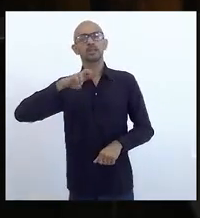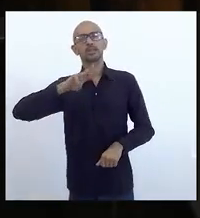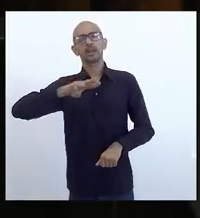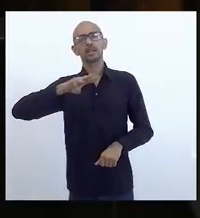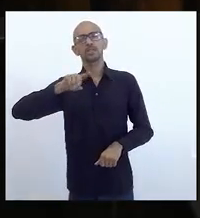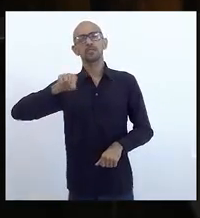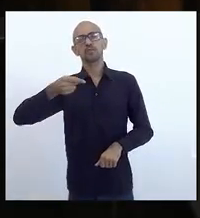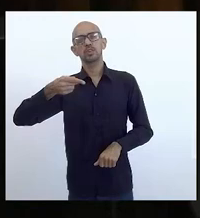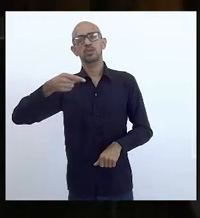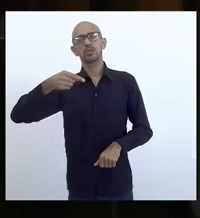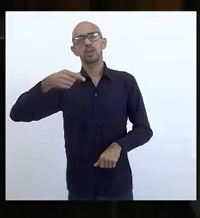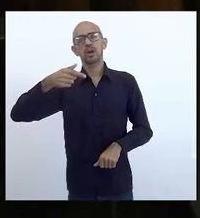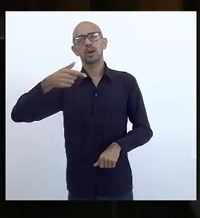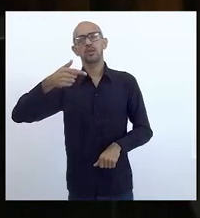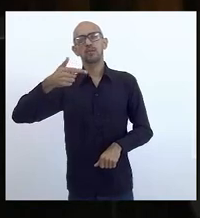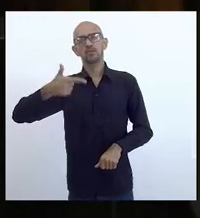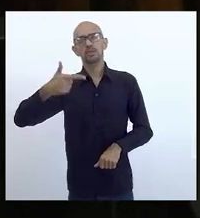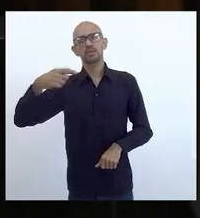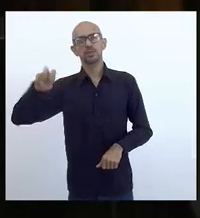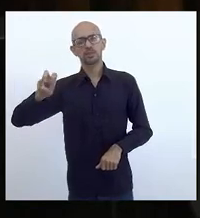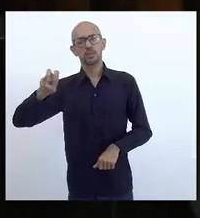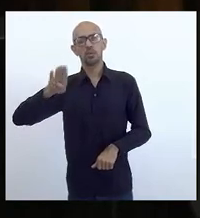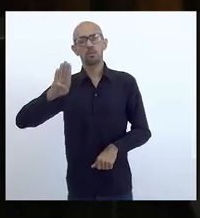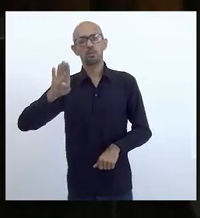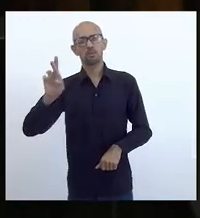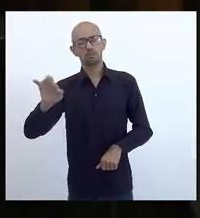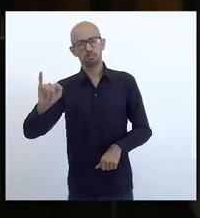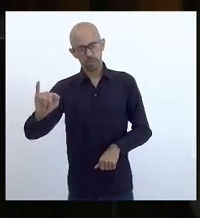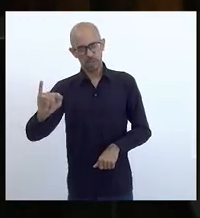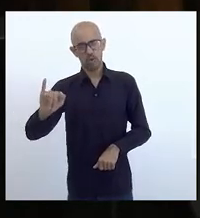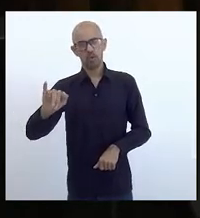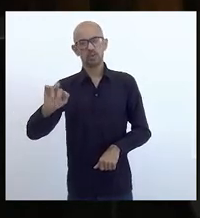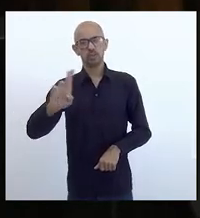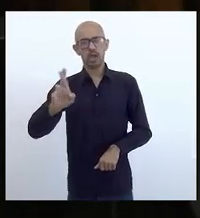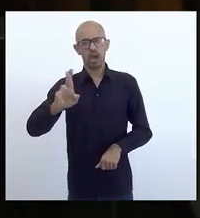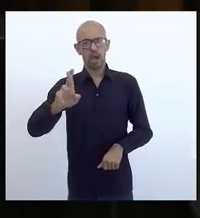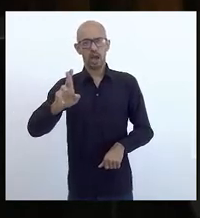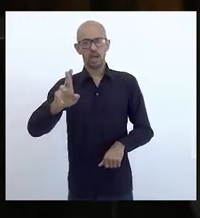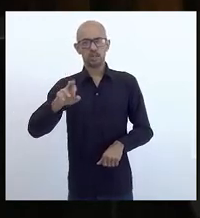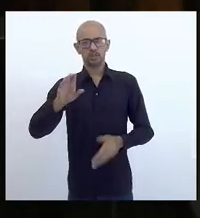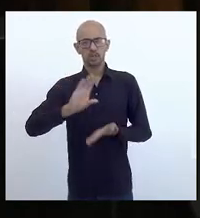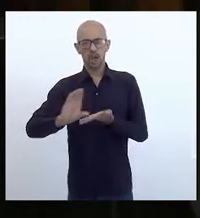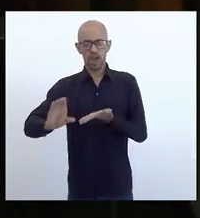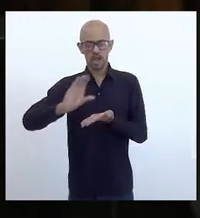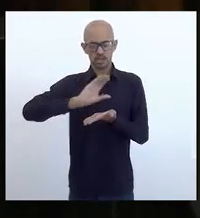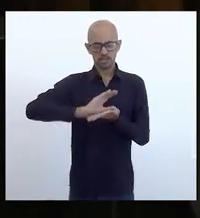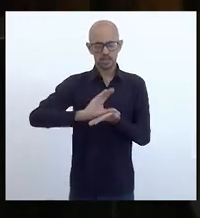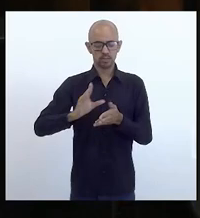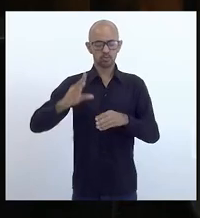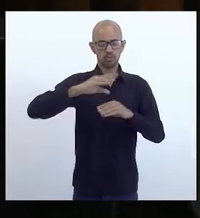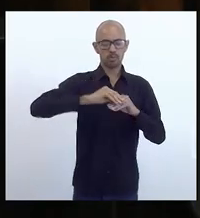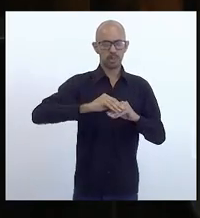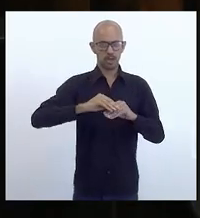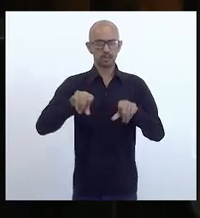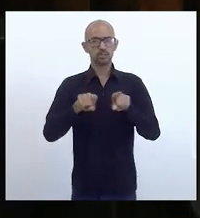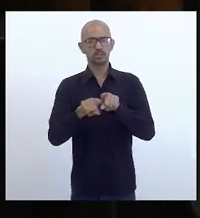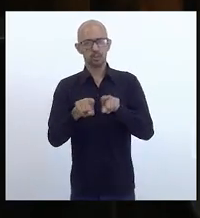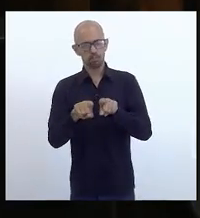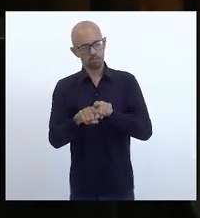3,325 bilhões de reais também de receitas extras da SEDAI, até porque o último